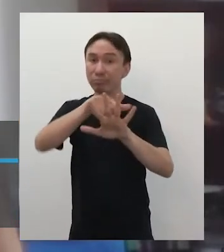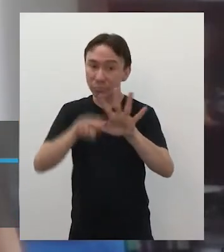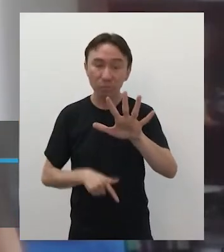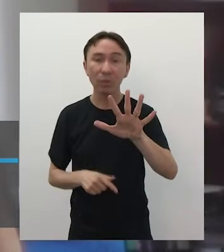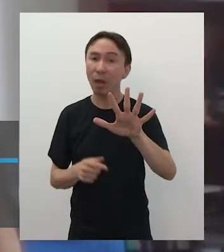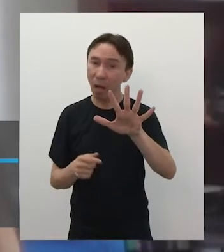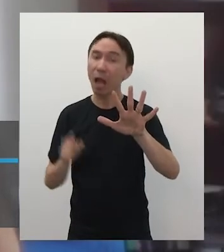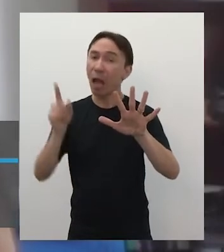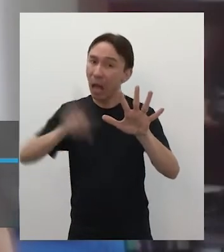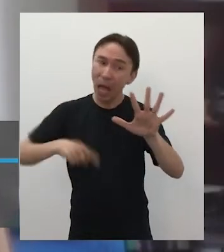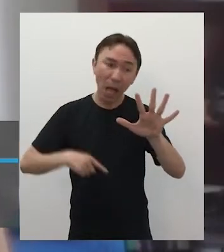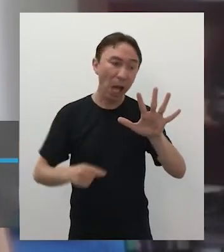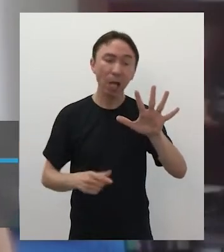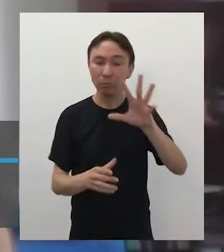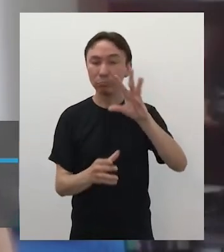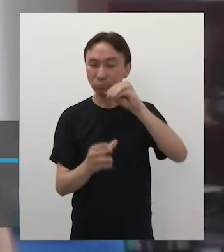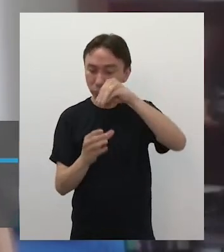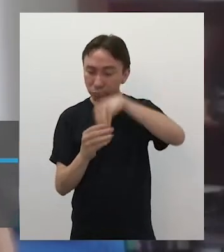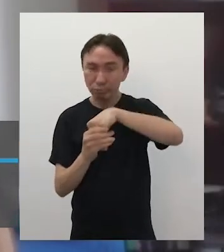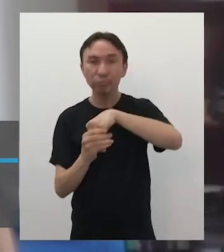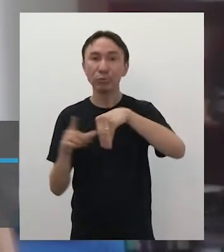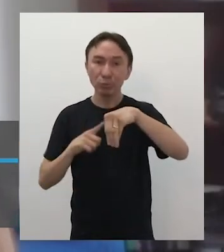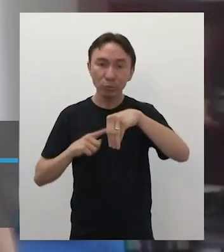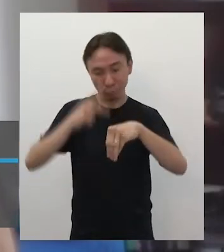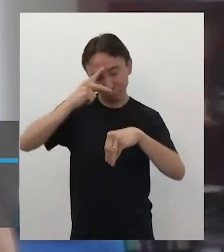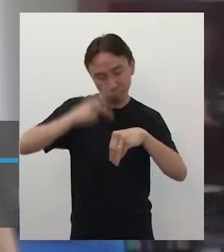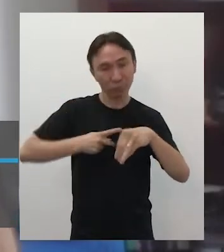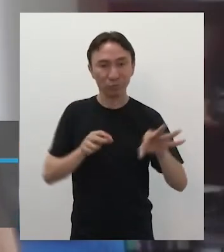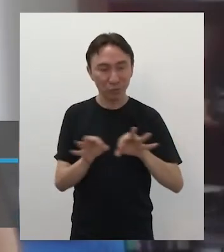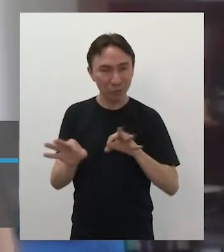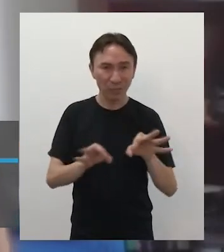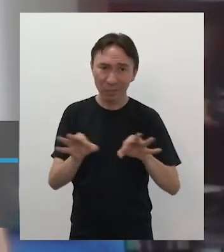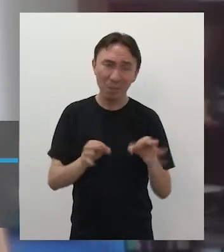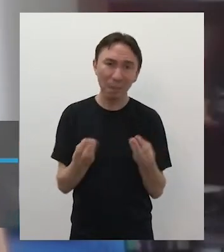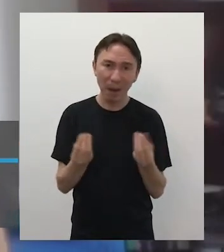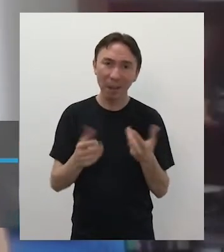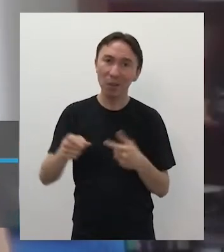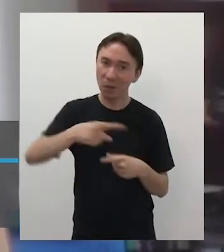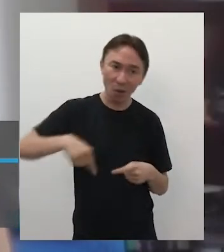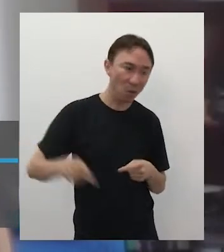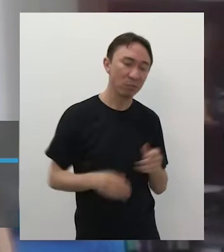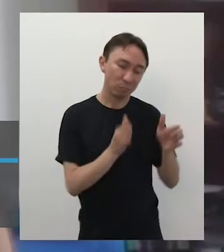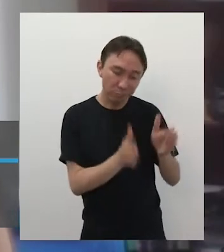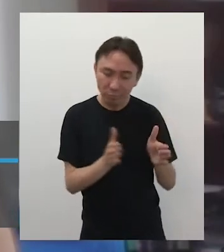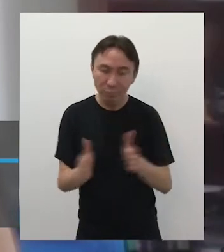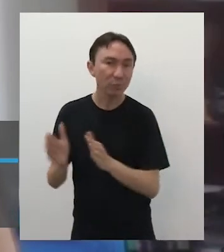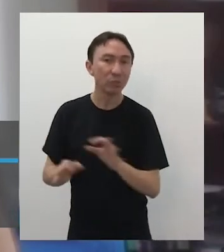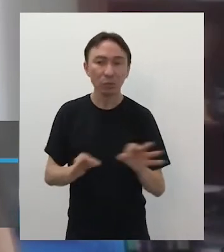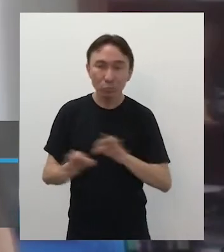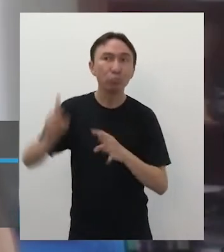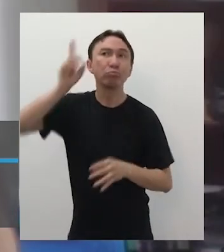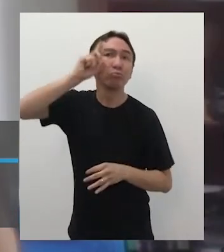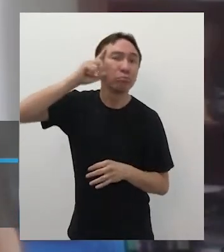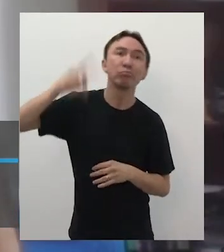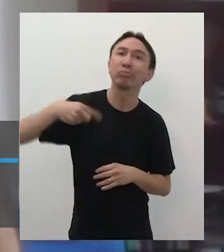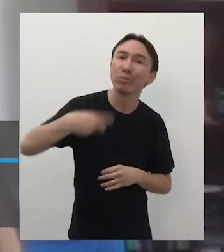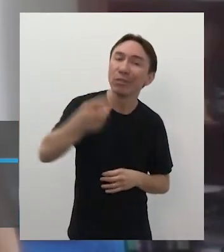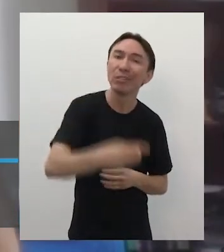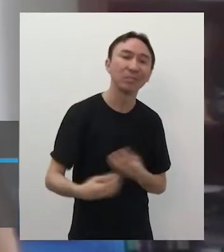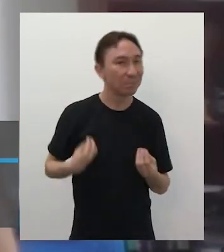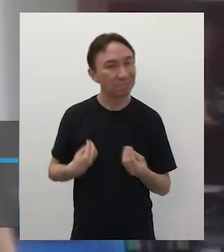Então, essas são as nossas 5 competências associadas à autogestão, né? Então, elas são todas ali